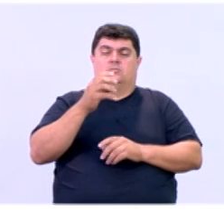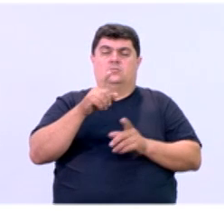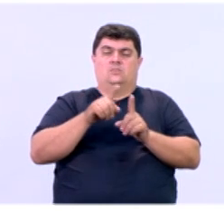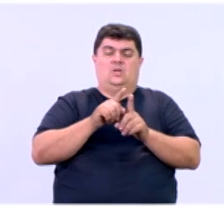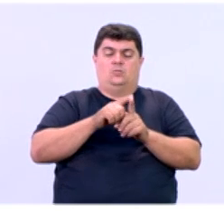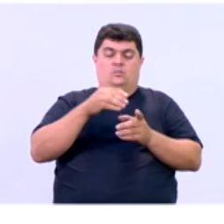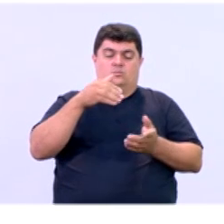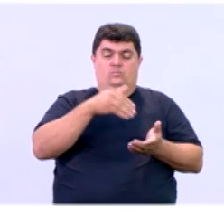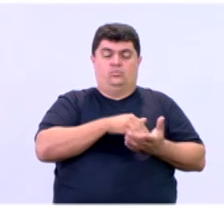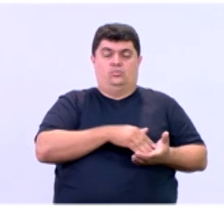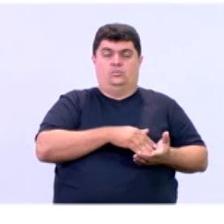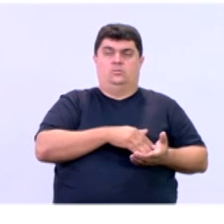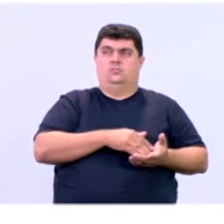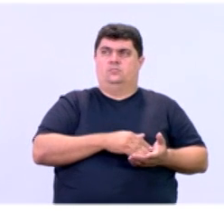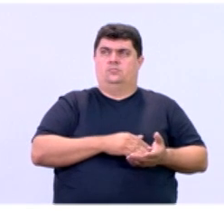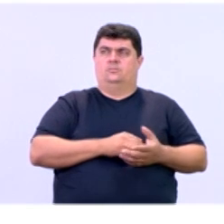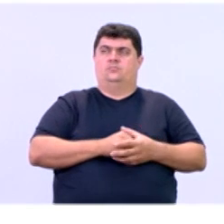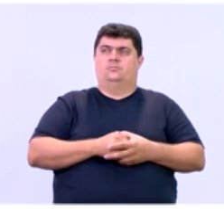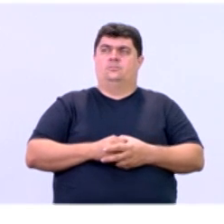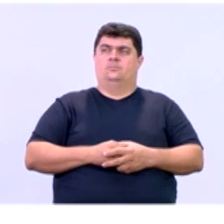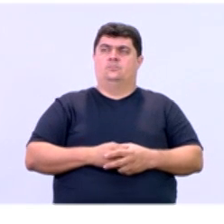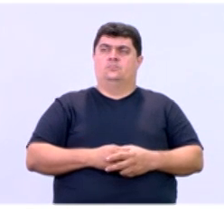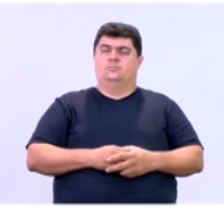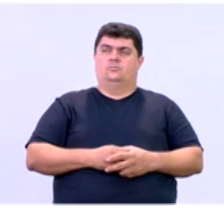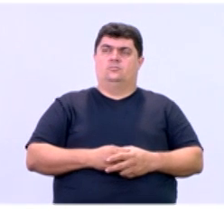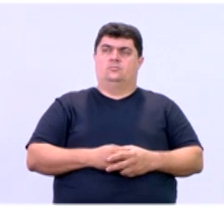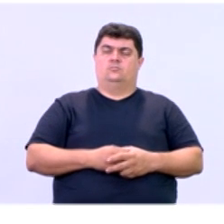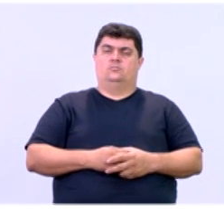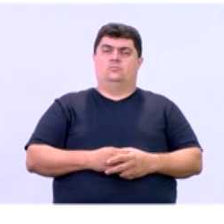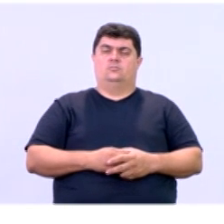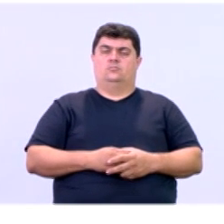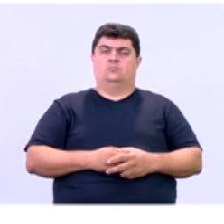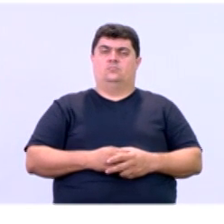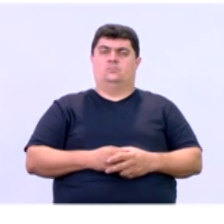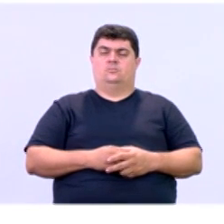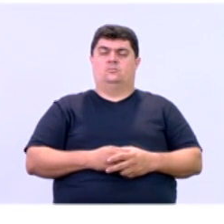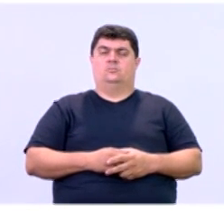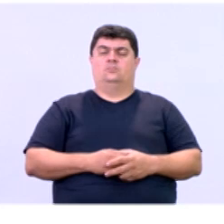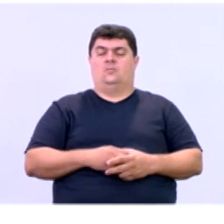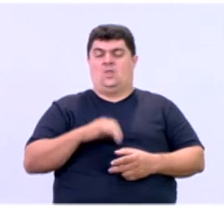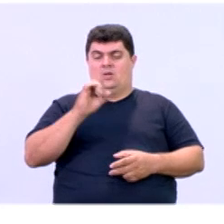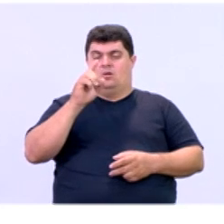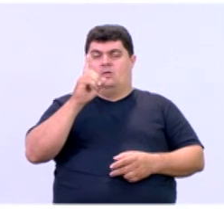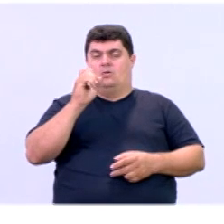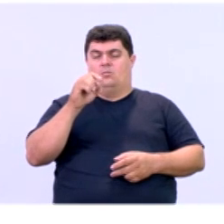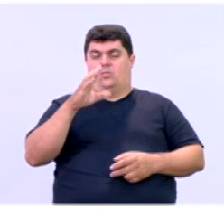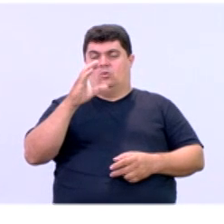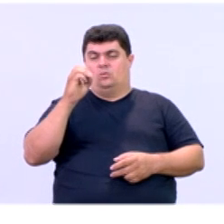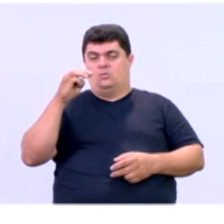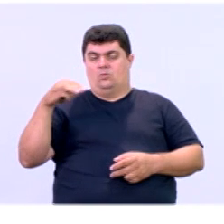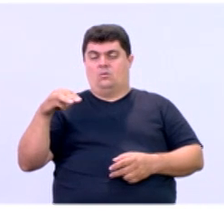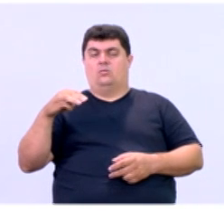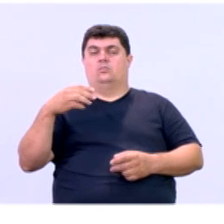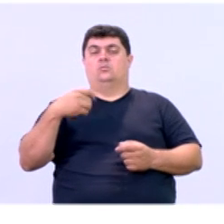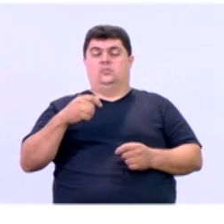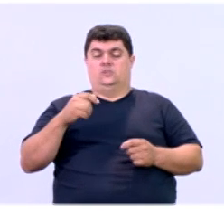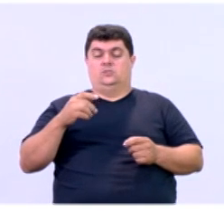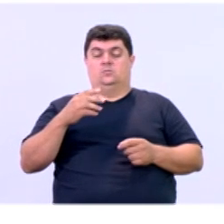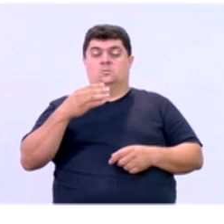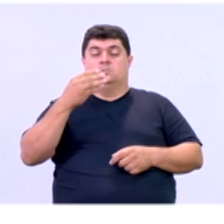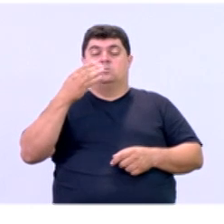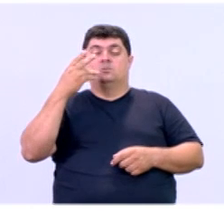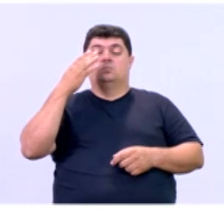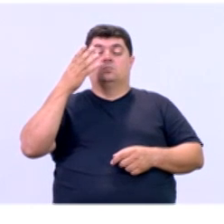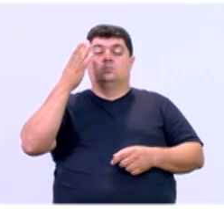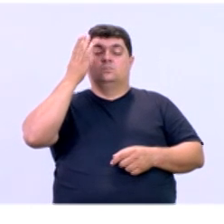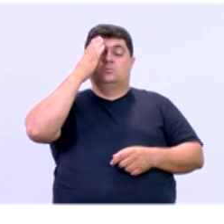final, né? Então, ele faz essa verificação já para a gente. Então, a gente tem semanticamente, lembra,